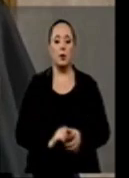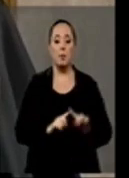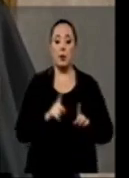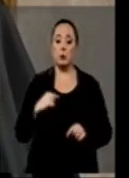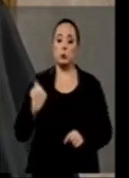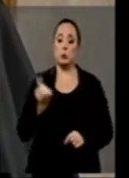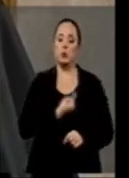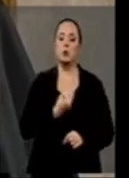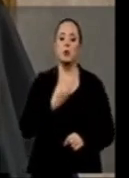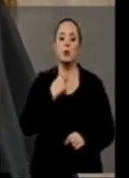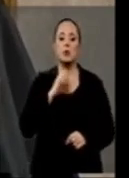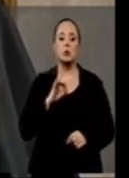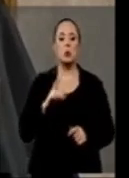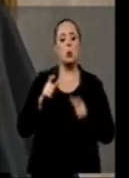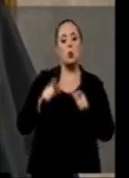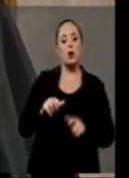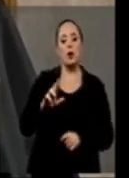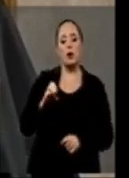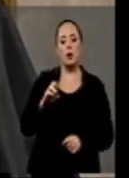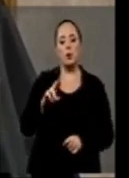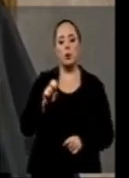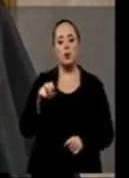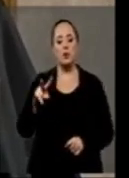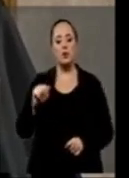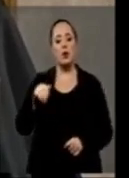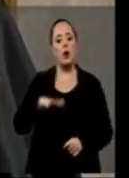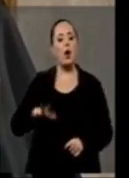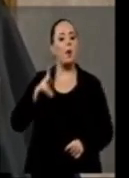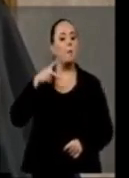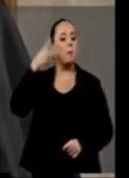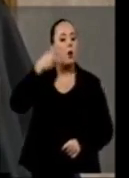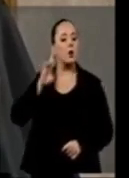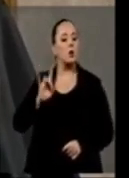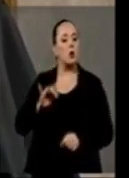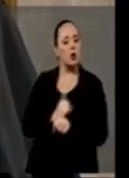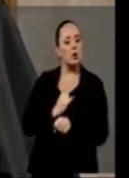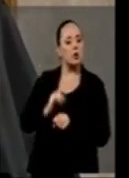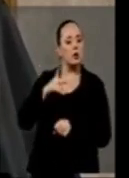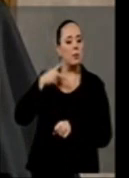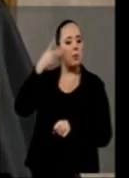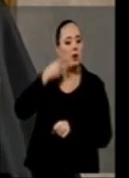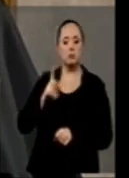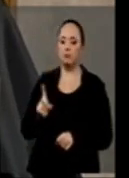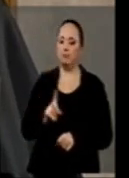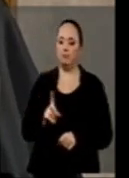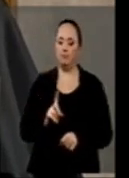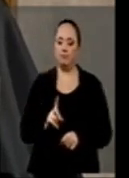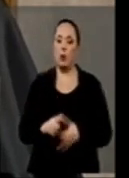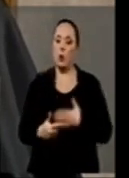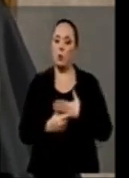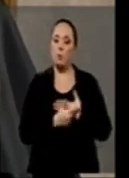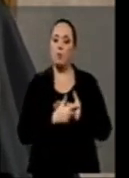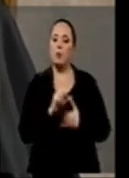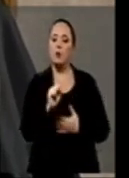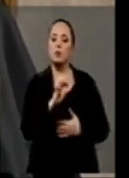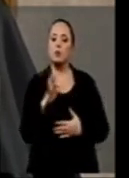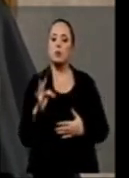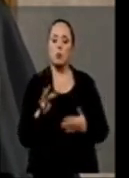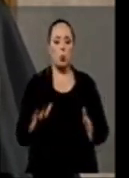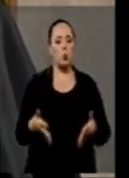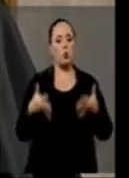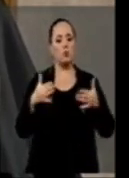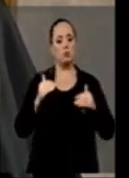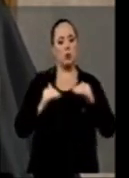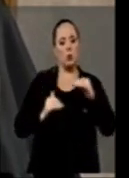instância executiva do debate político ficou cumprir a esta corte promover o equilíbrio